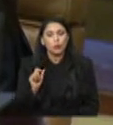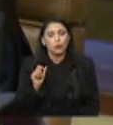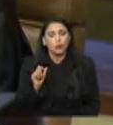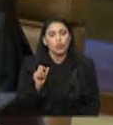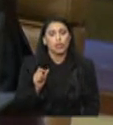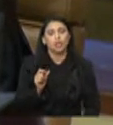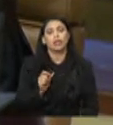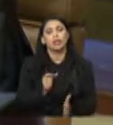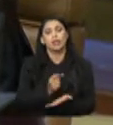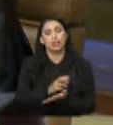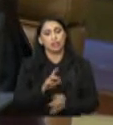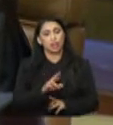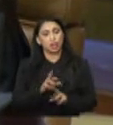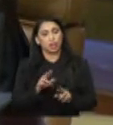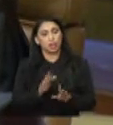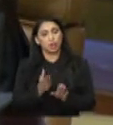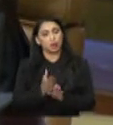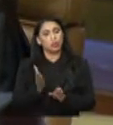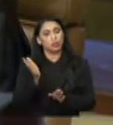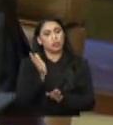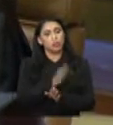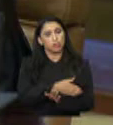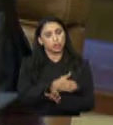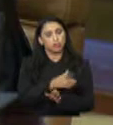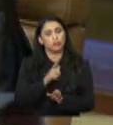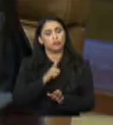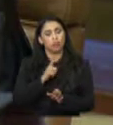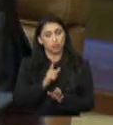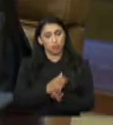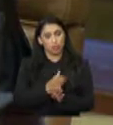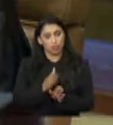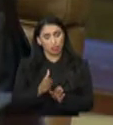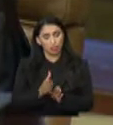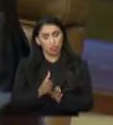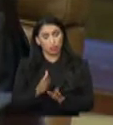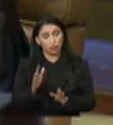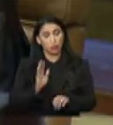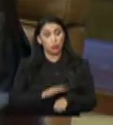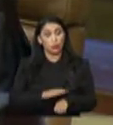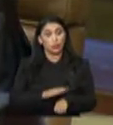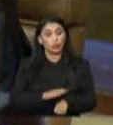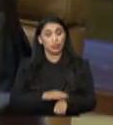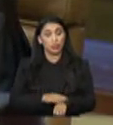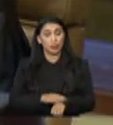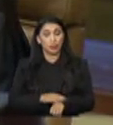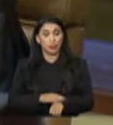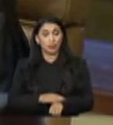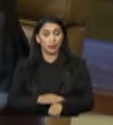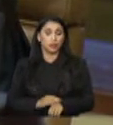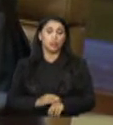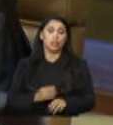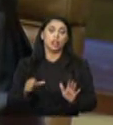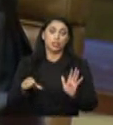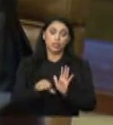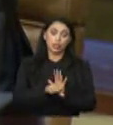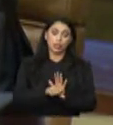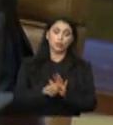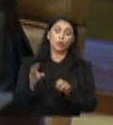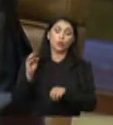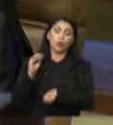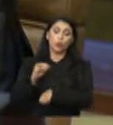aplicam seus princípios da na outra atividade tempo sede acto aos atos de improbidade administrativa